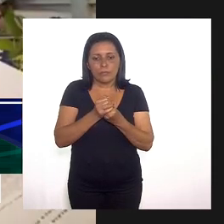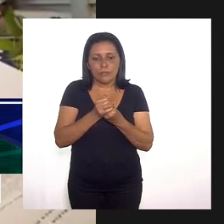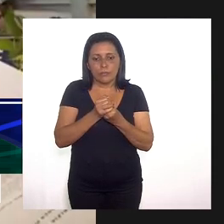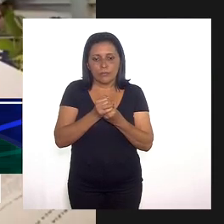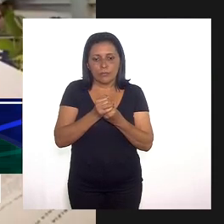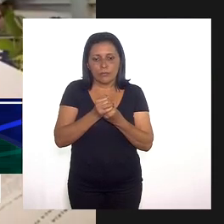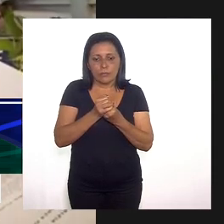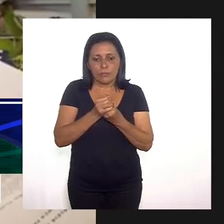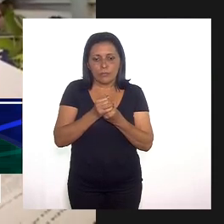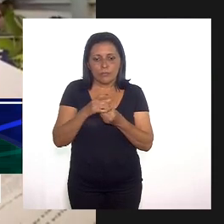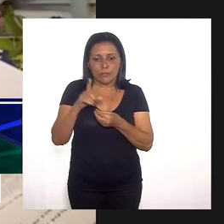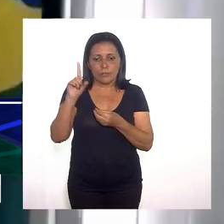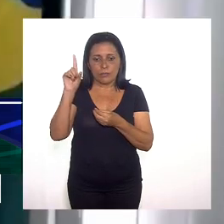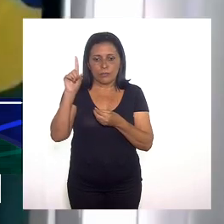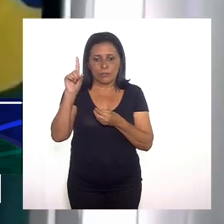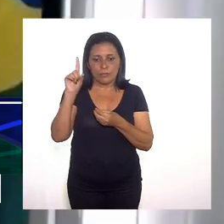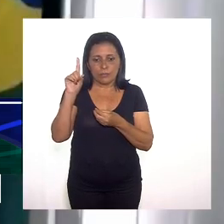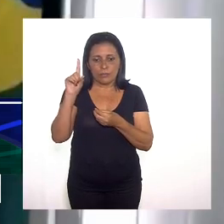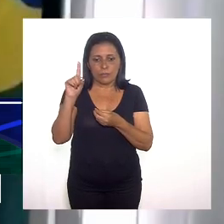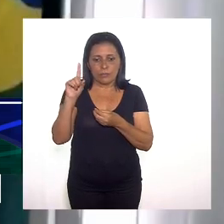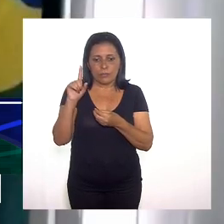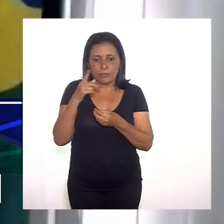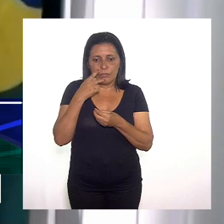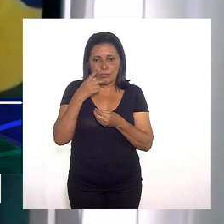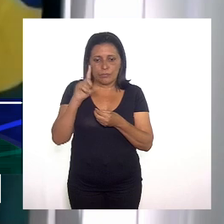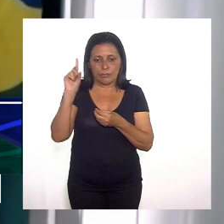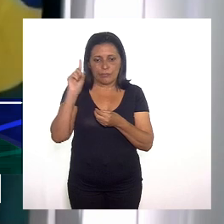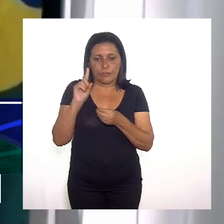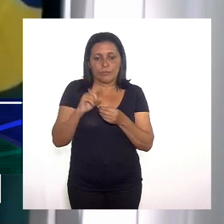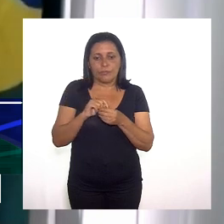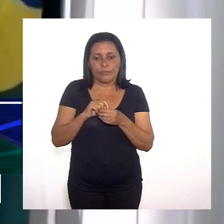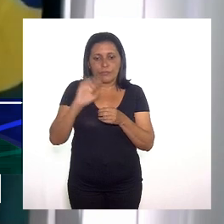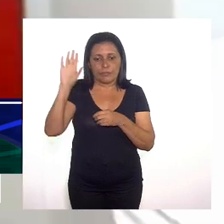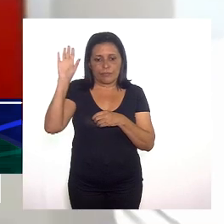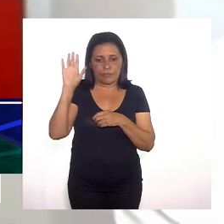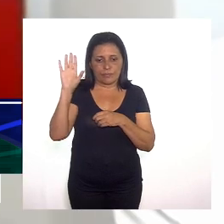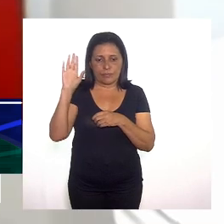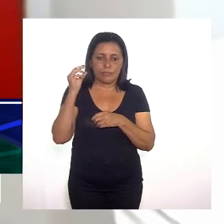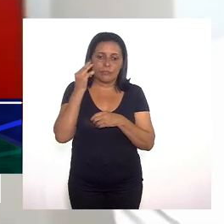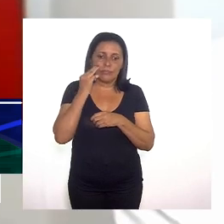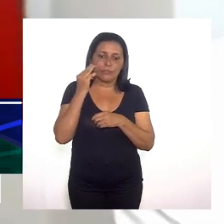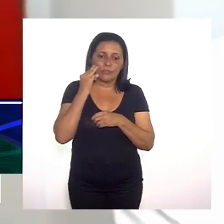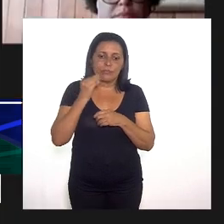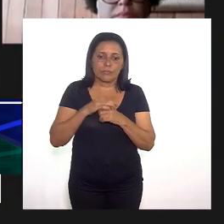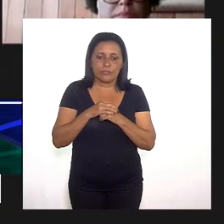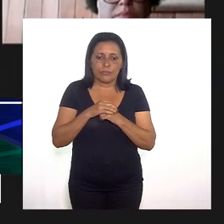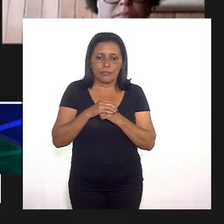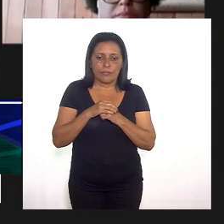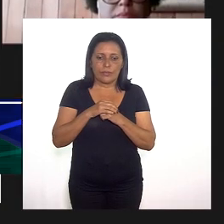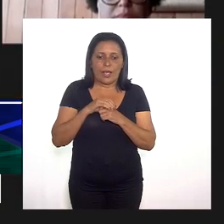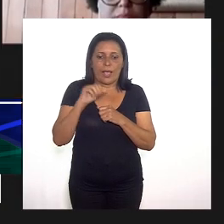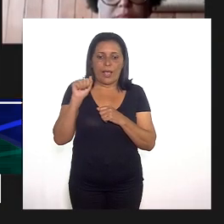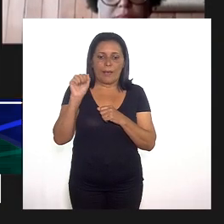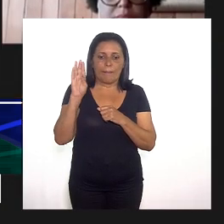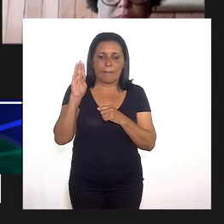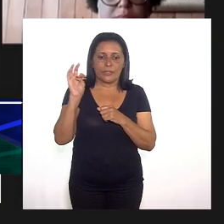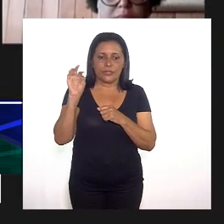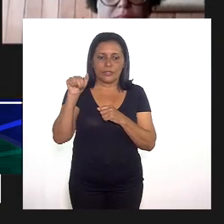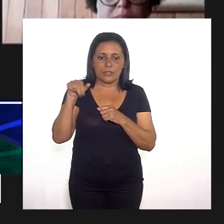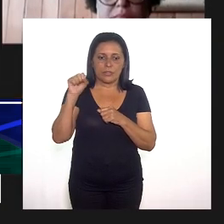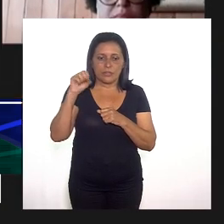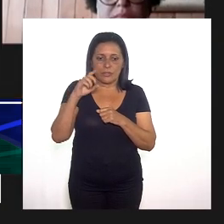Abstenção do PSOL. Abstenção, presidente. Abstenção do PSOL, Valdeir Carneiro, Luiz Paulo, é? Abstenção? Não,